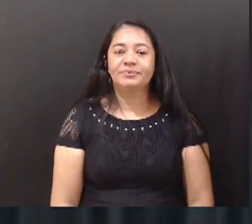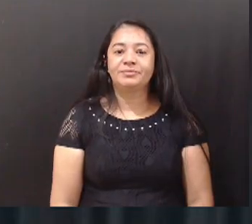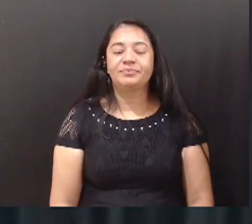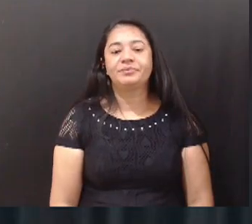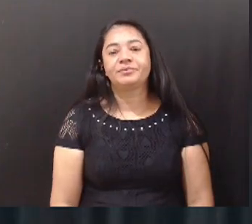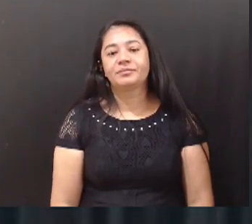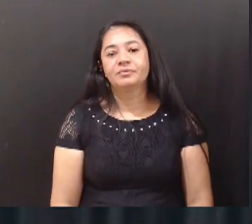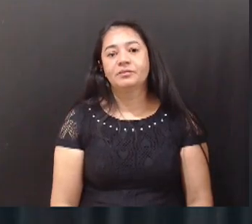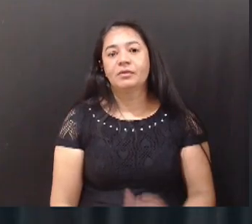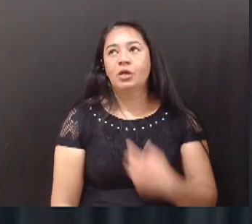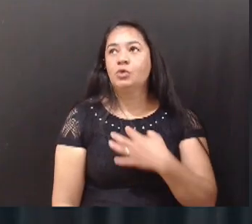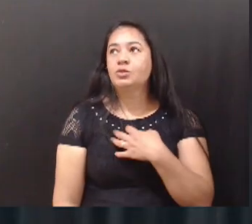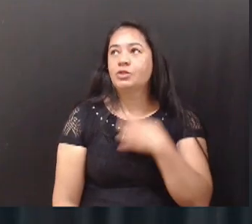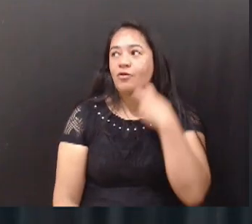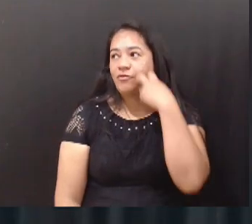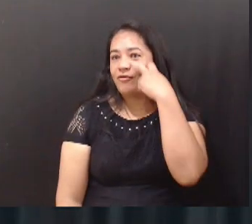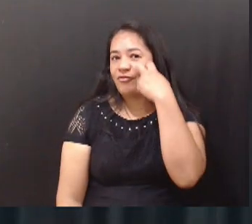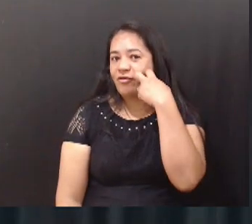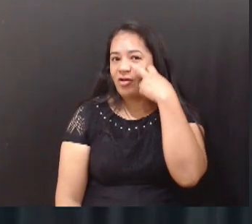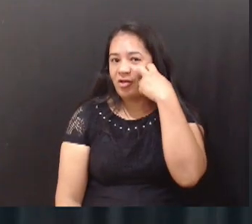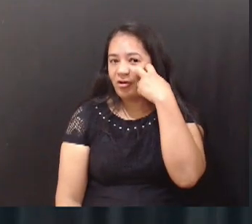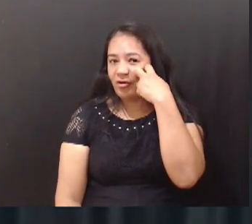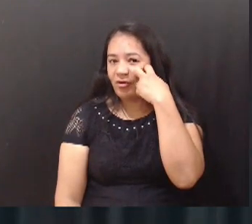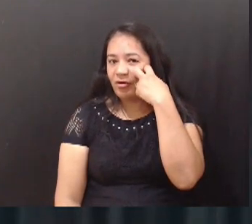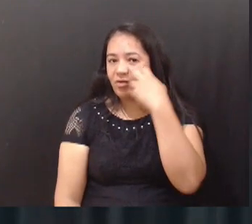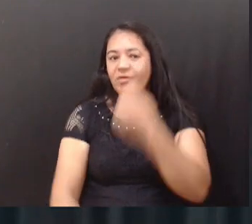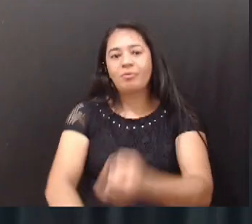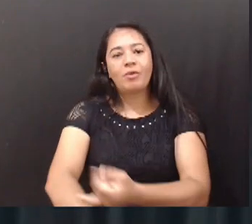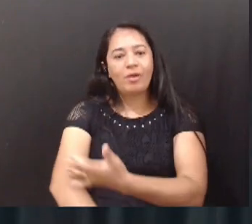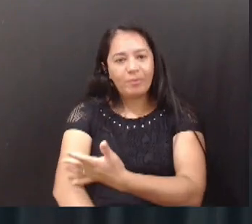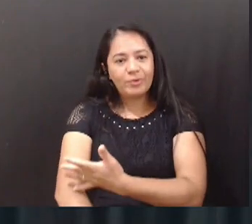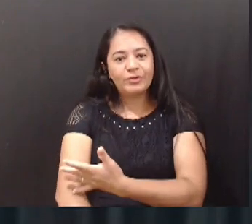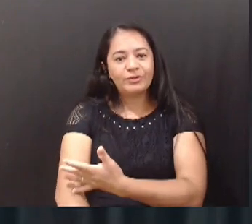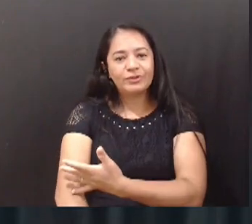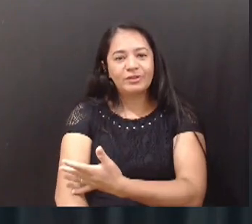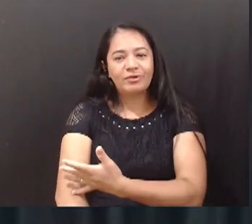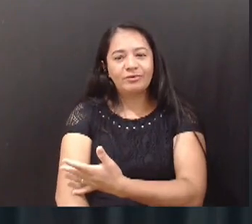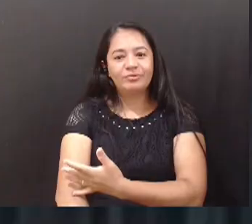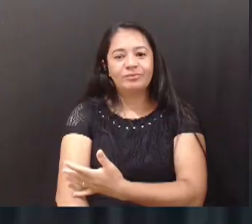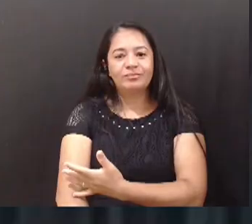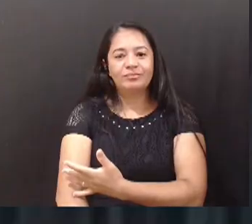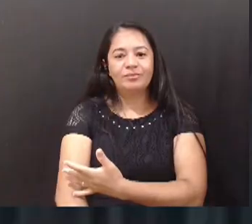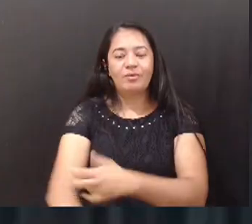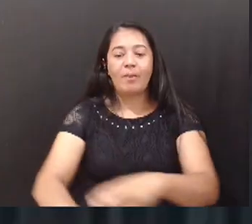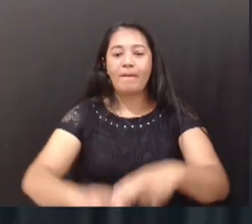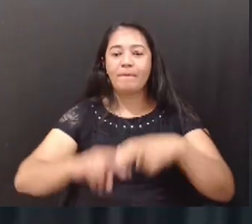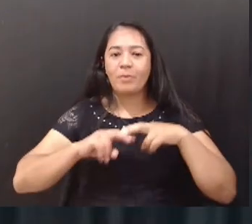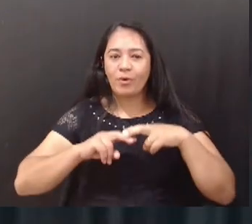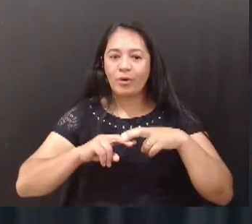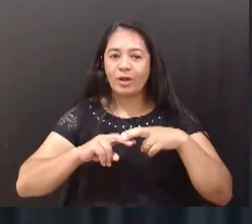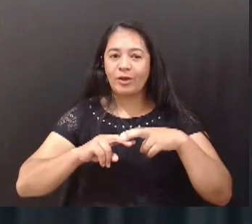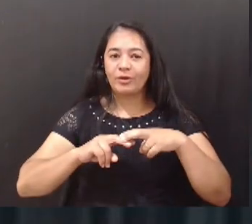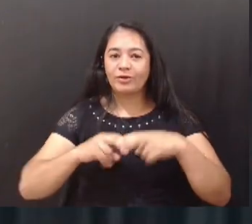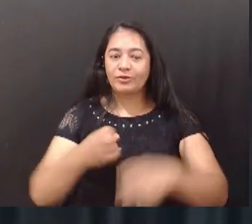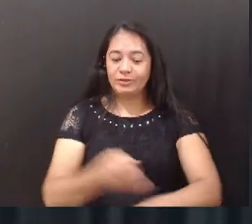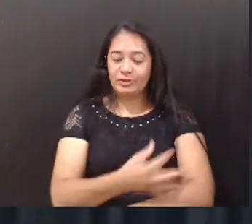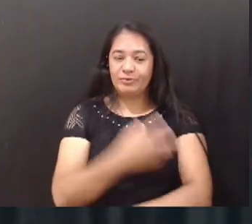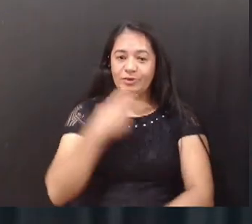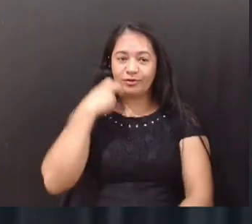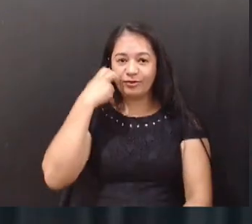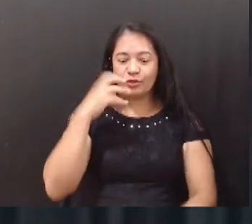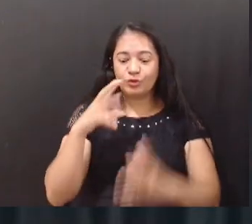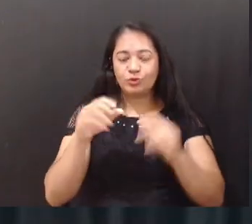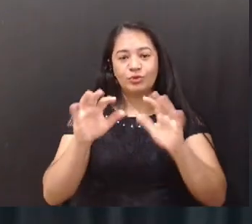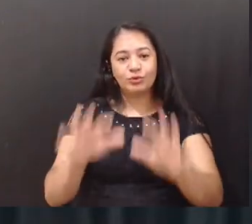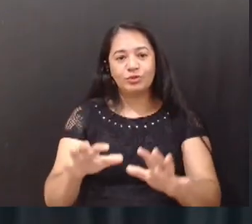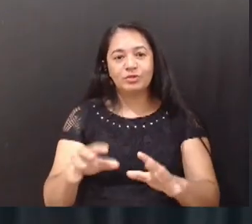senti vergonha. Vergonha é a emoção. Olha só. Por causa da emoção vergonha, você sentiu tudo isso, você tentou se